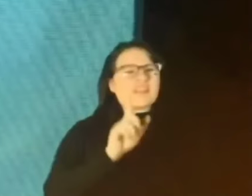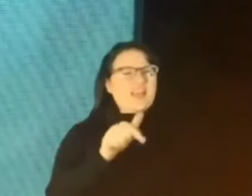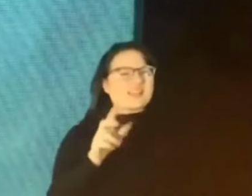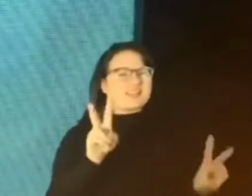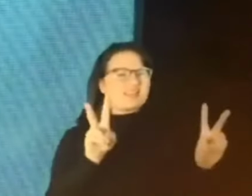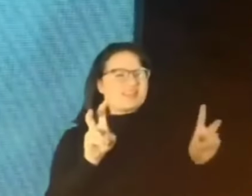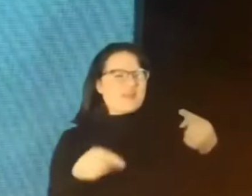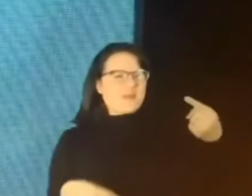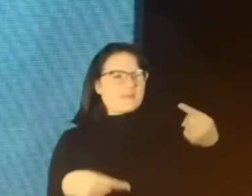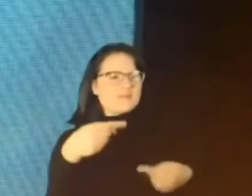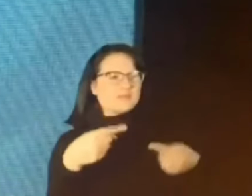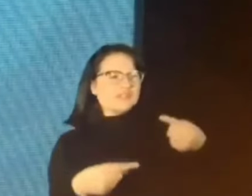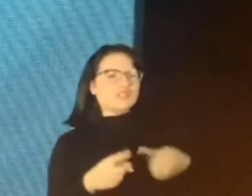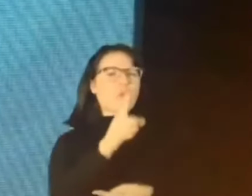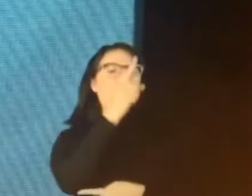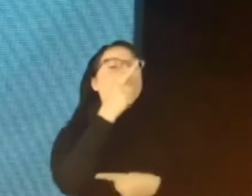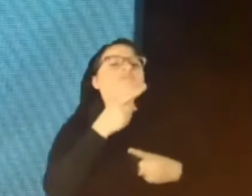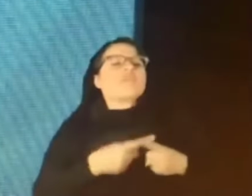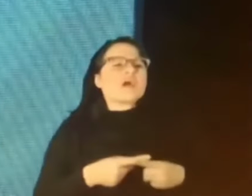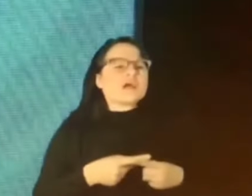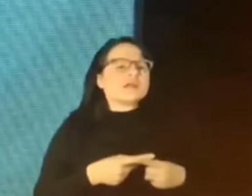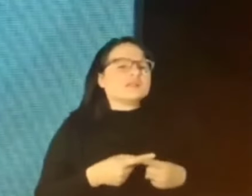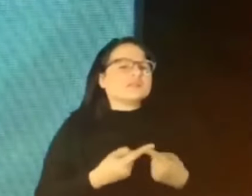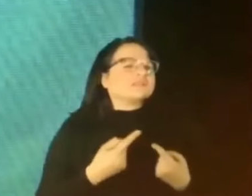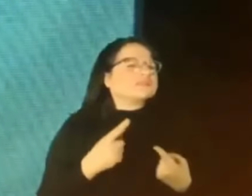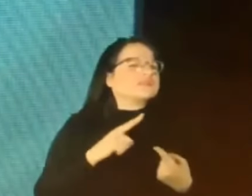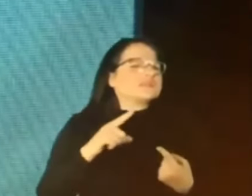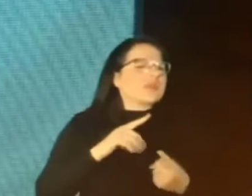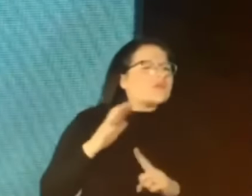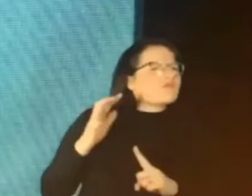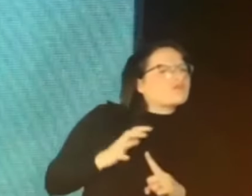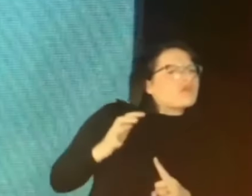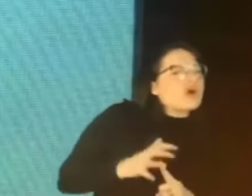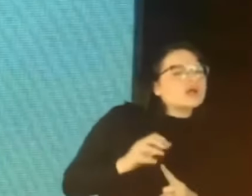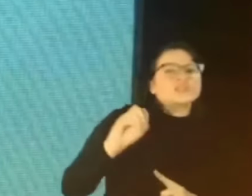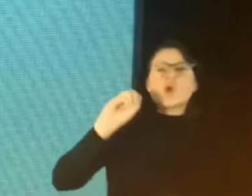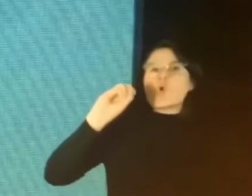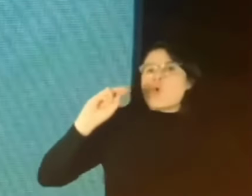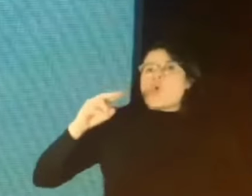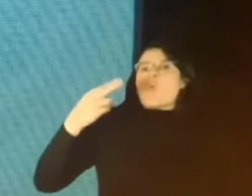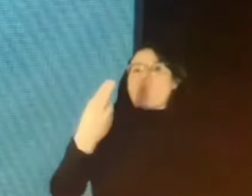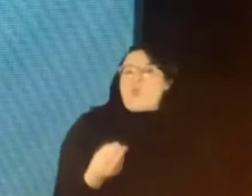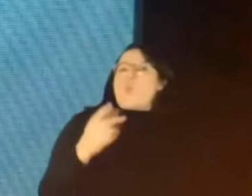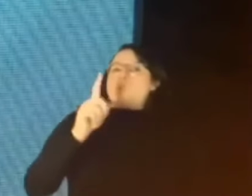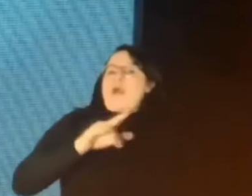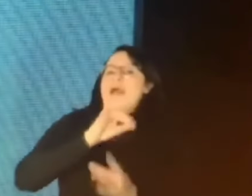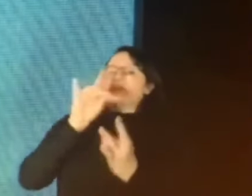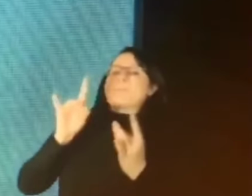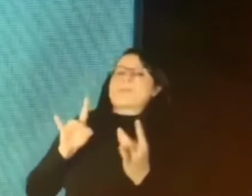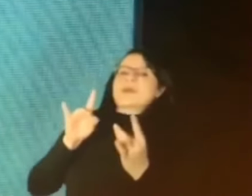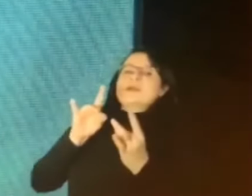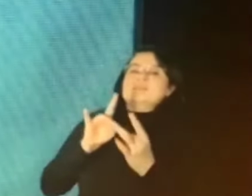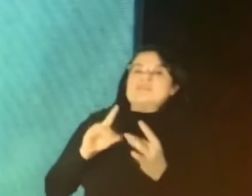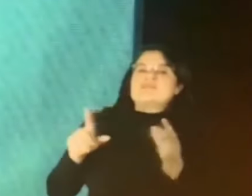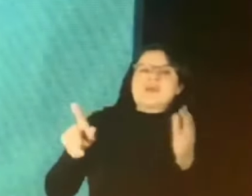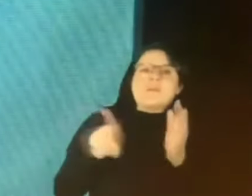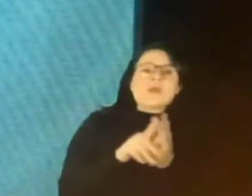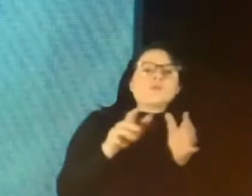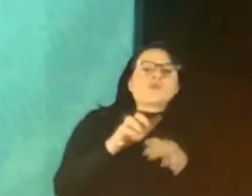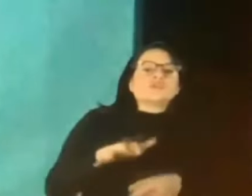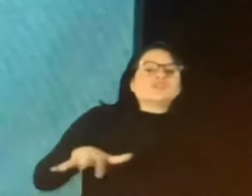politização pontual da justiça? Ou nós estaríamos diante de uma manifestação específica de um fenômeno mais